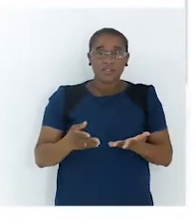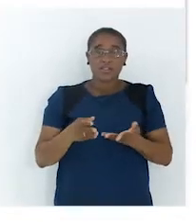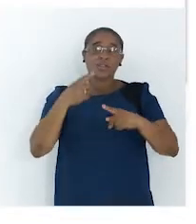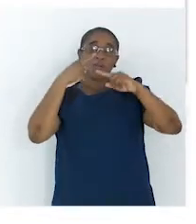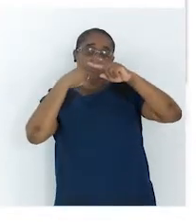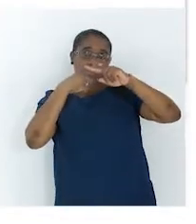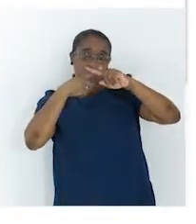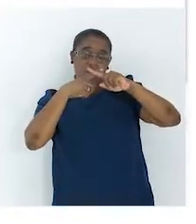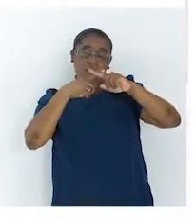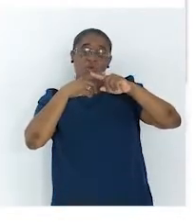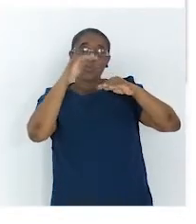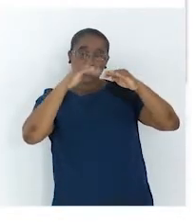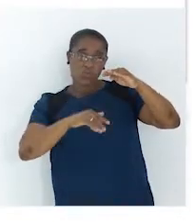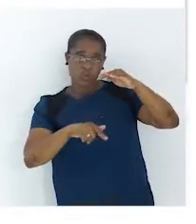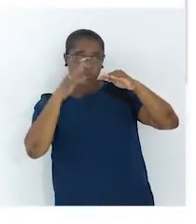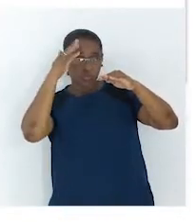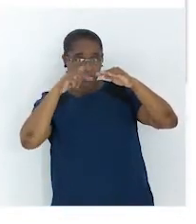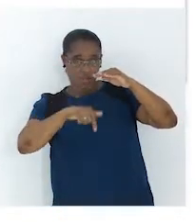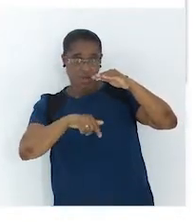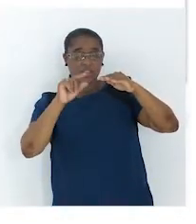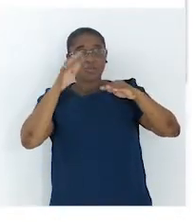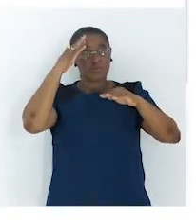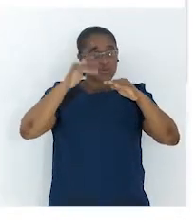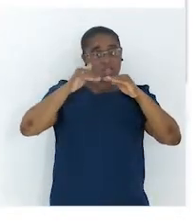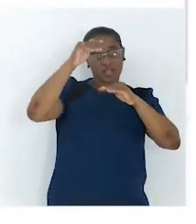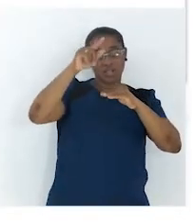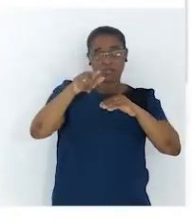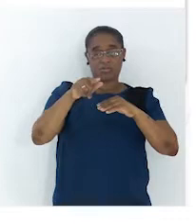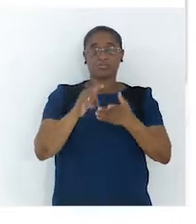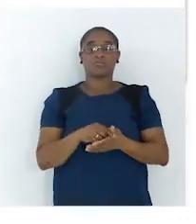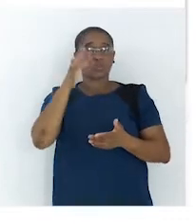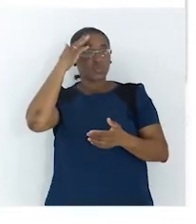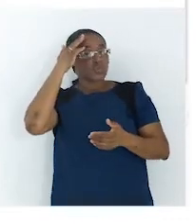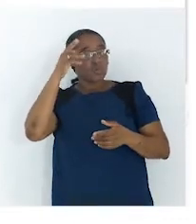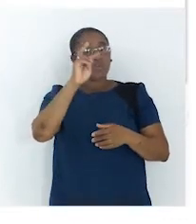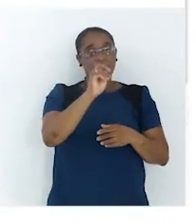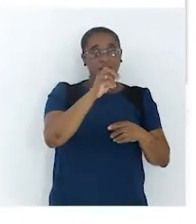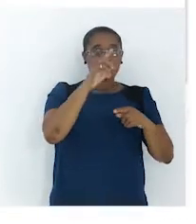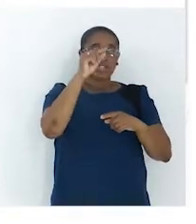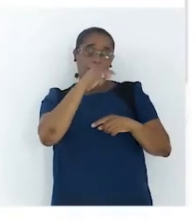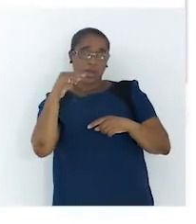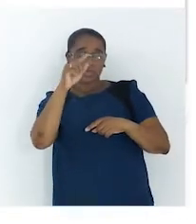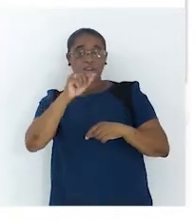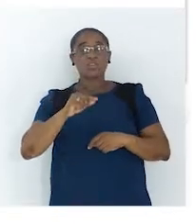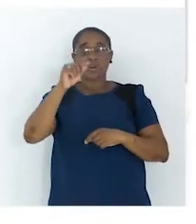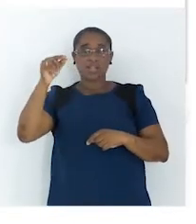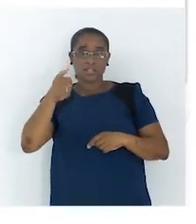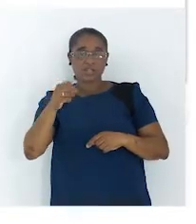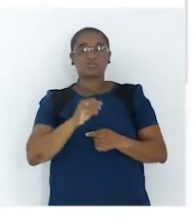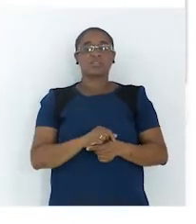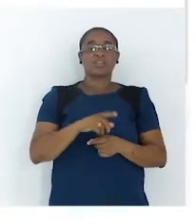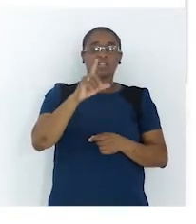multiplicar tanto o dominador como o numerador pelo conjugado 3 - responder assim que 3